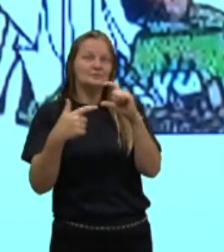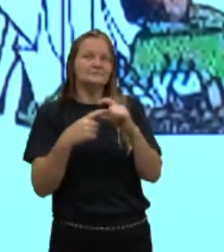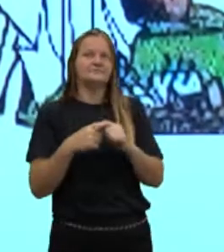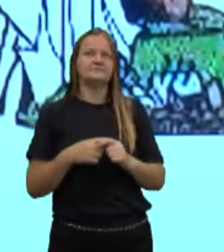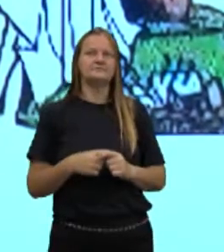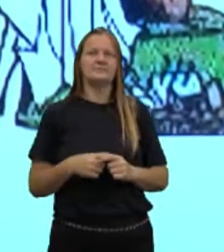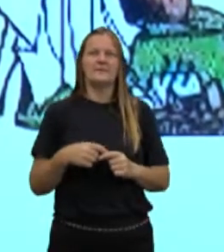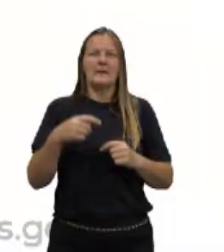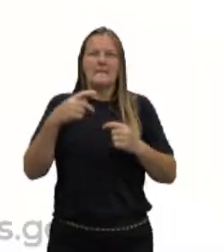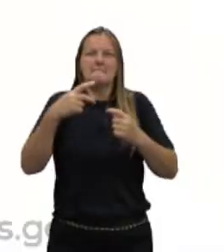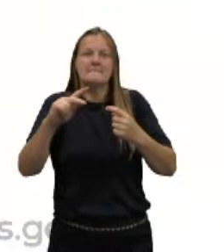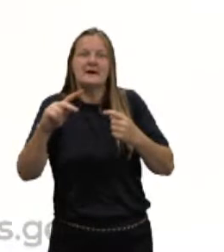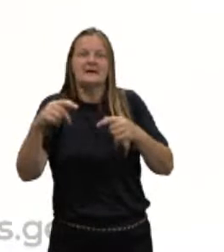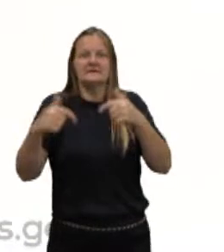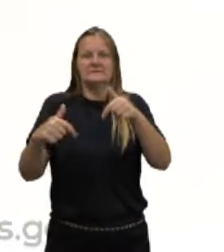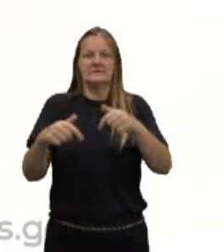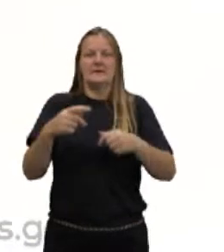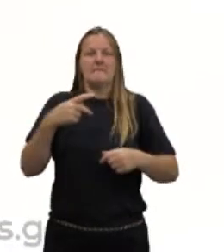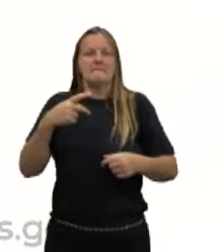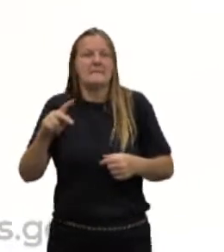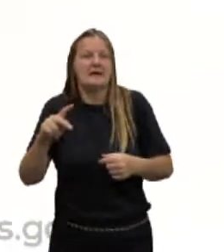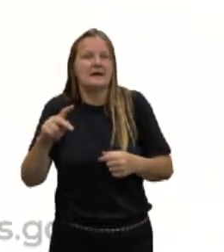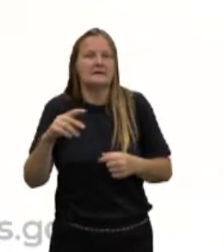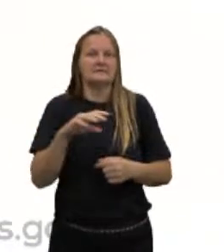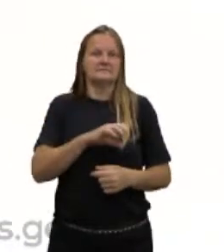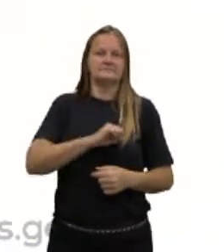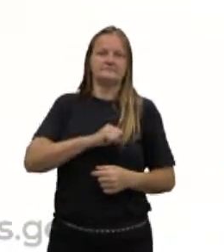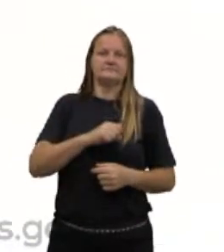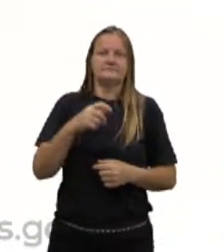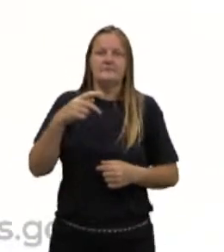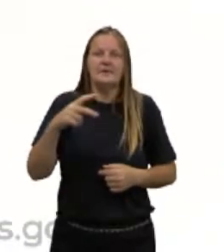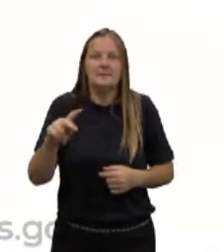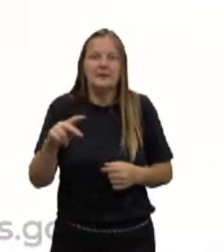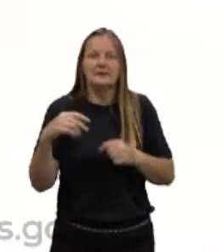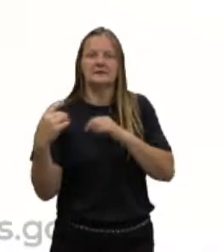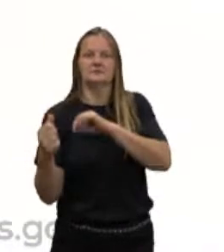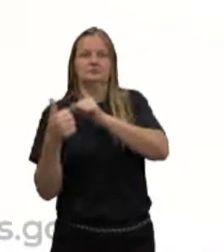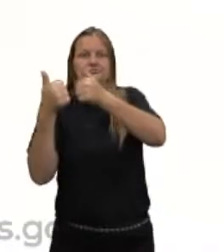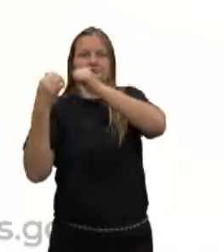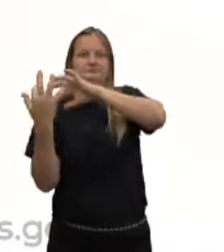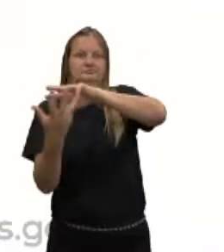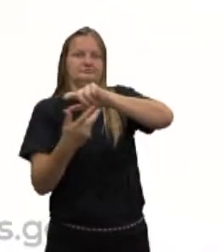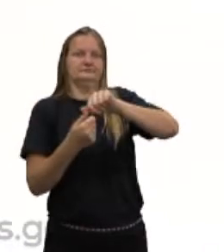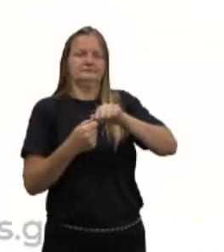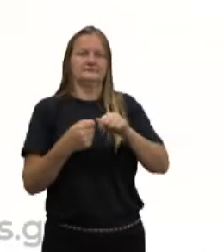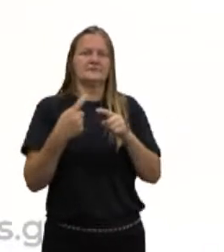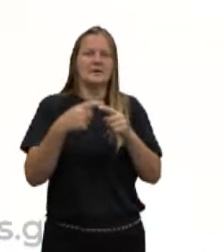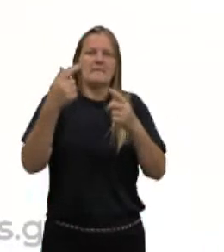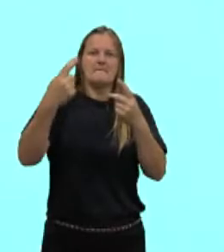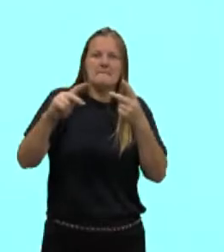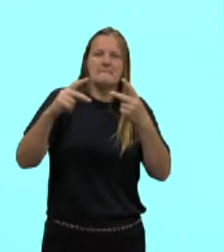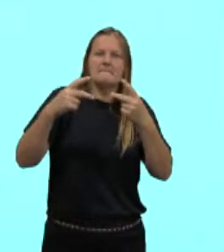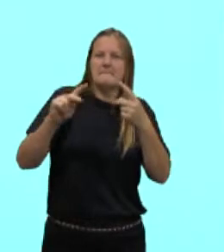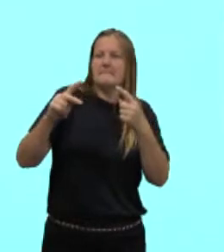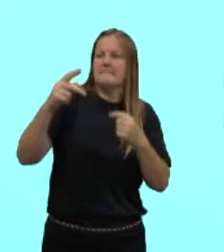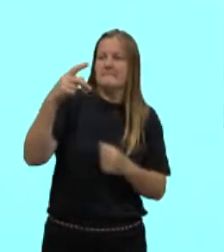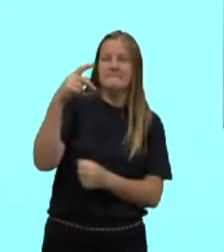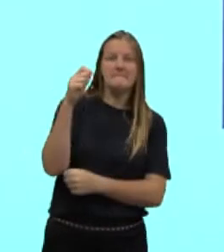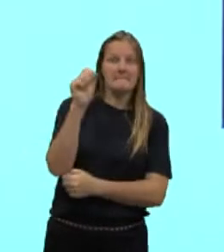para trabalhar, para nos amar, para fazer deste um mundo melhor. A repetição